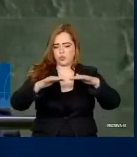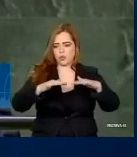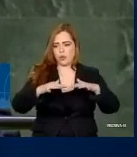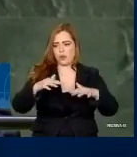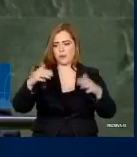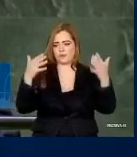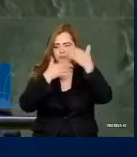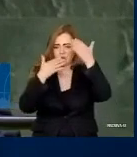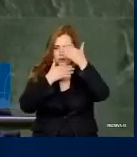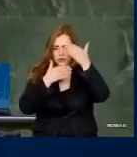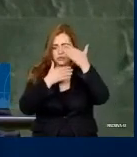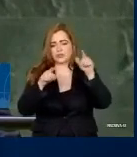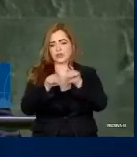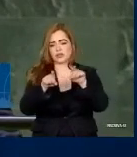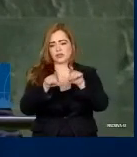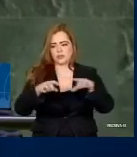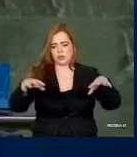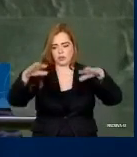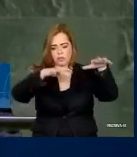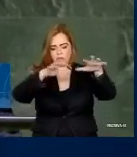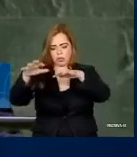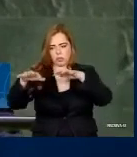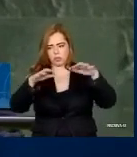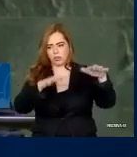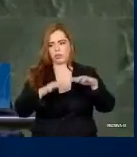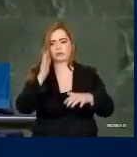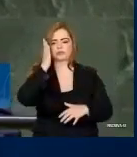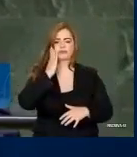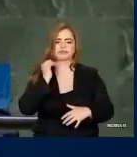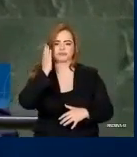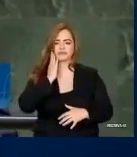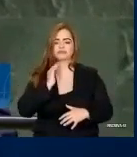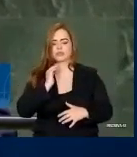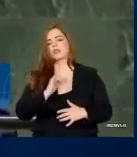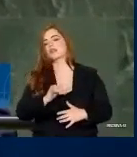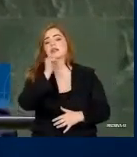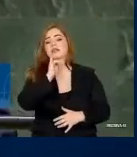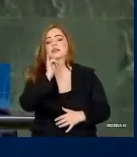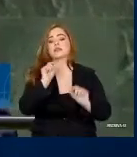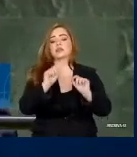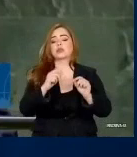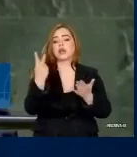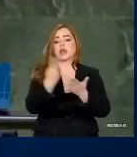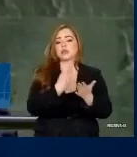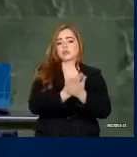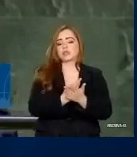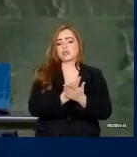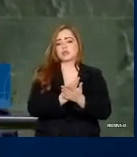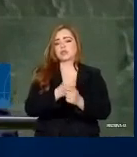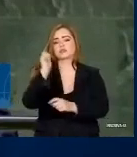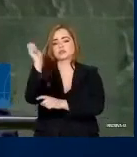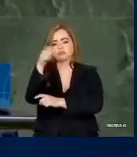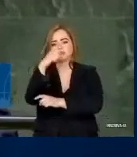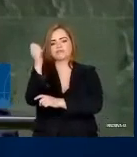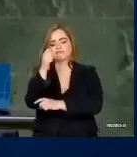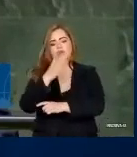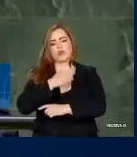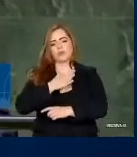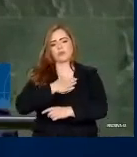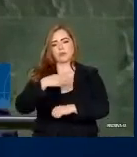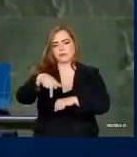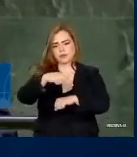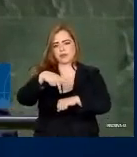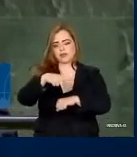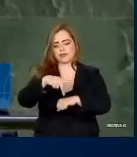aí no presidente Lula, né? Agora, por outro lado também, aquela tal história, né? Um